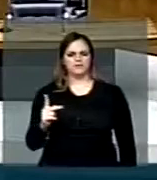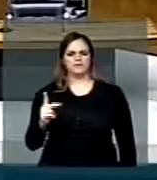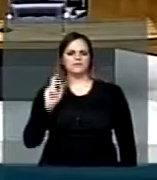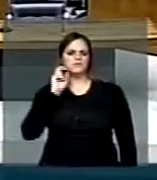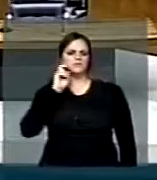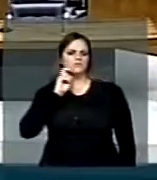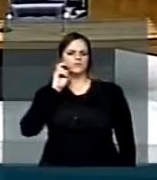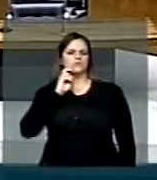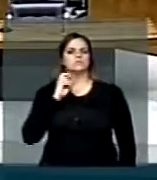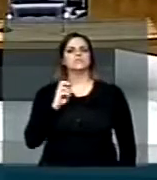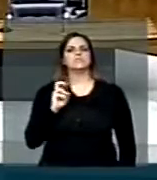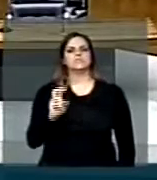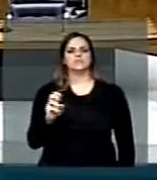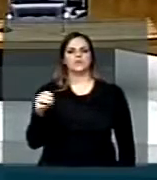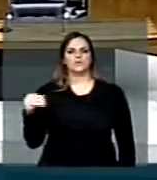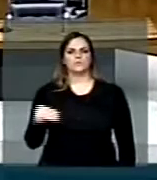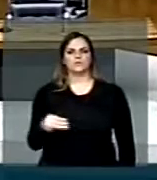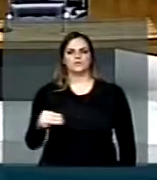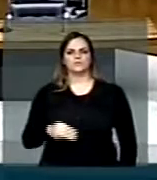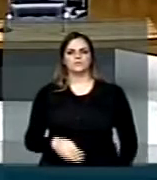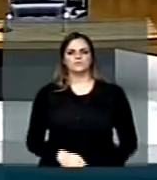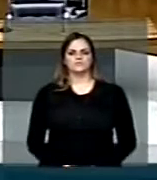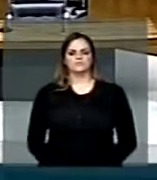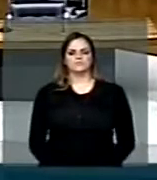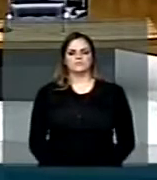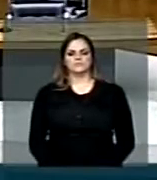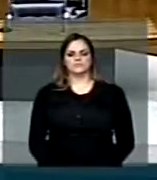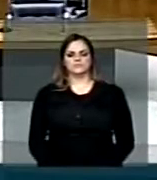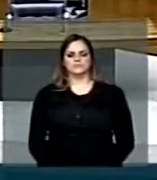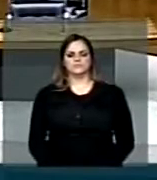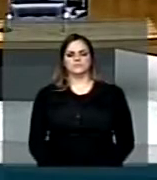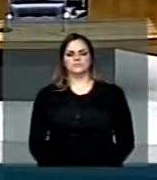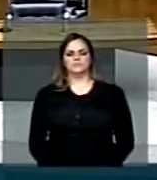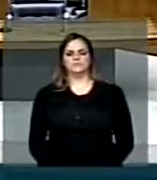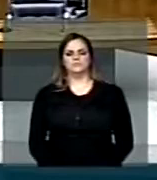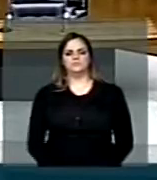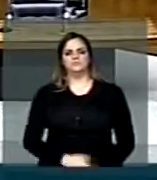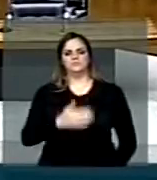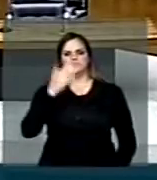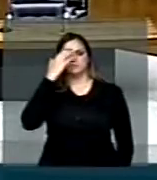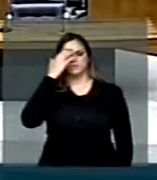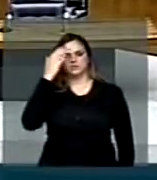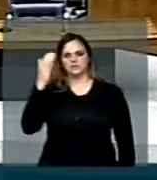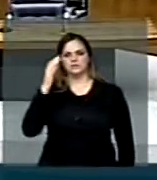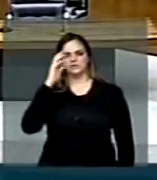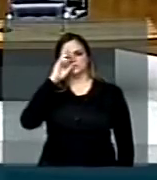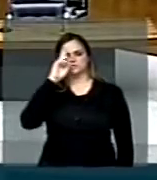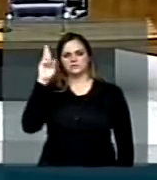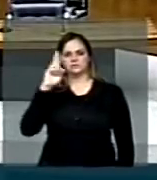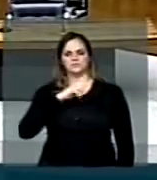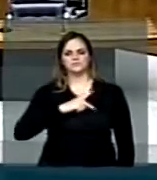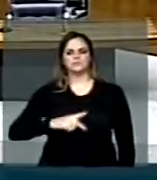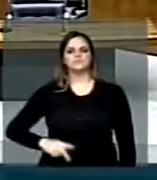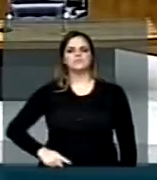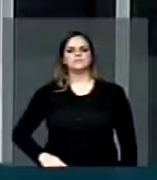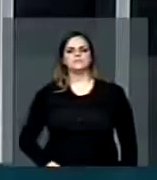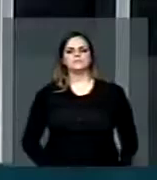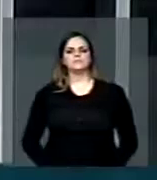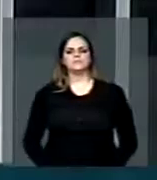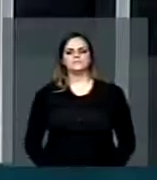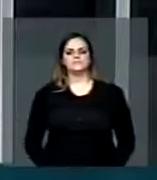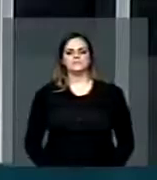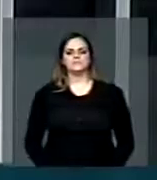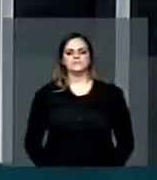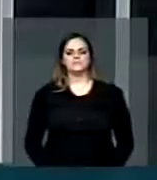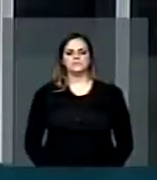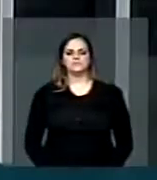Excelência põe 5 minutos na tribuna. Obrigada, senhor presidente. Mas, senhor presidente, começo primeiro